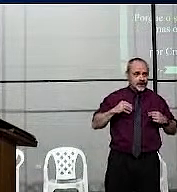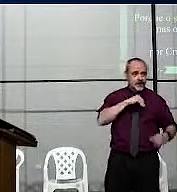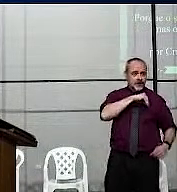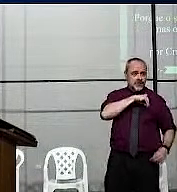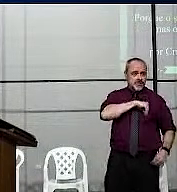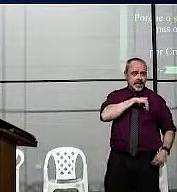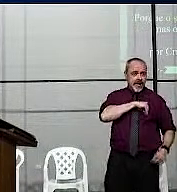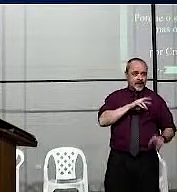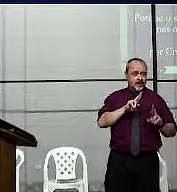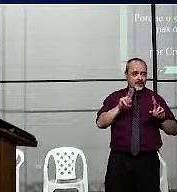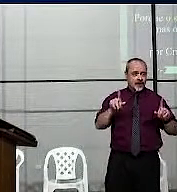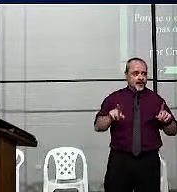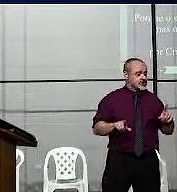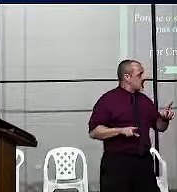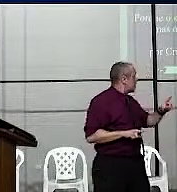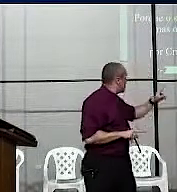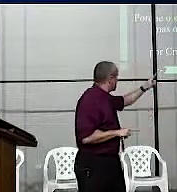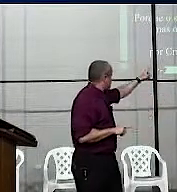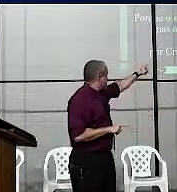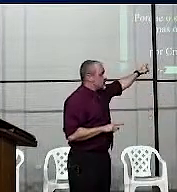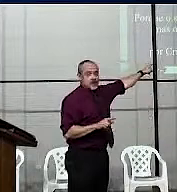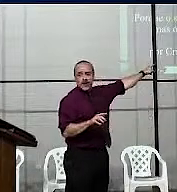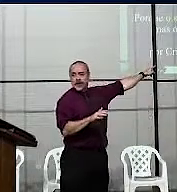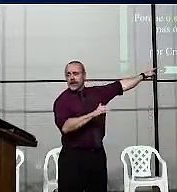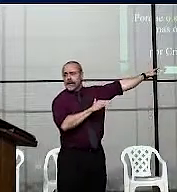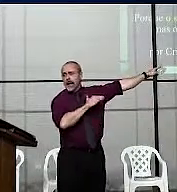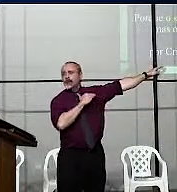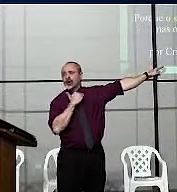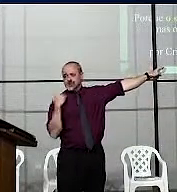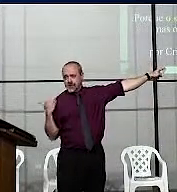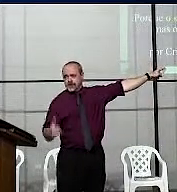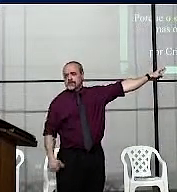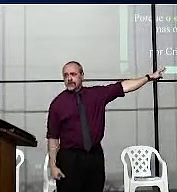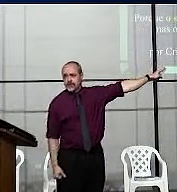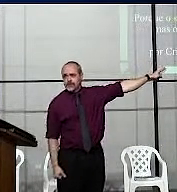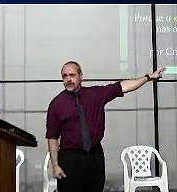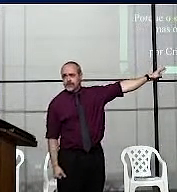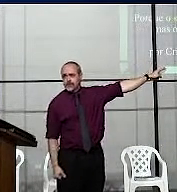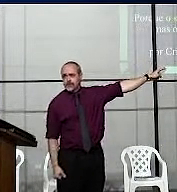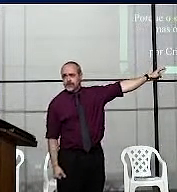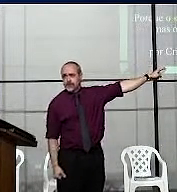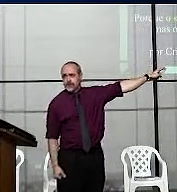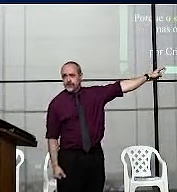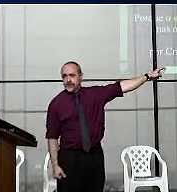merece salário diferente. A morte.